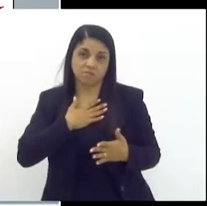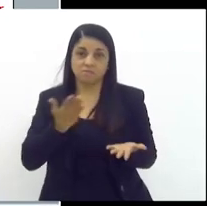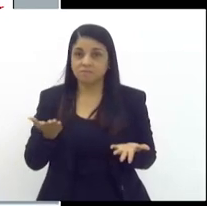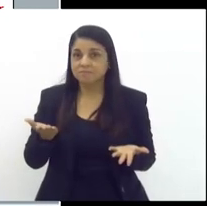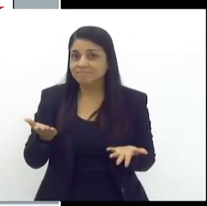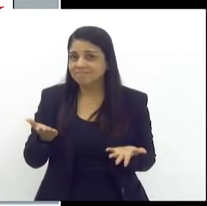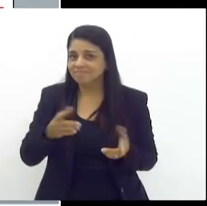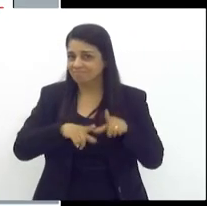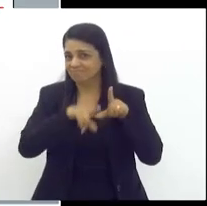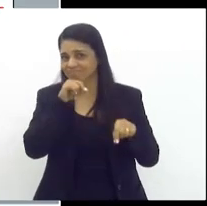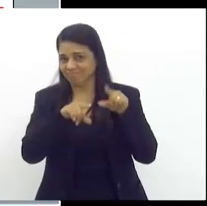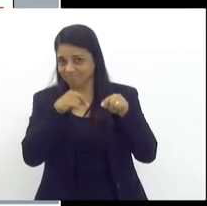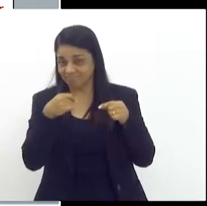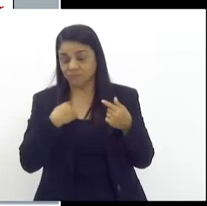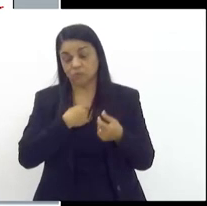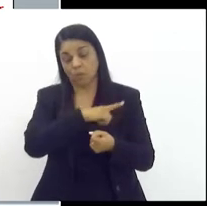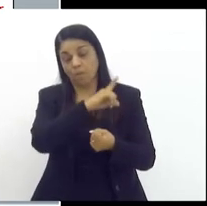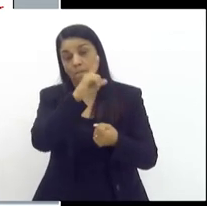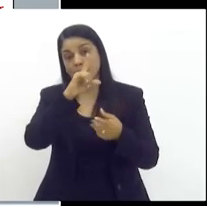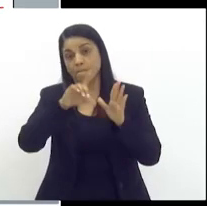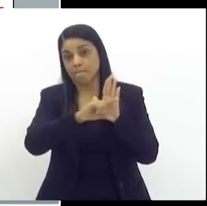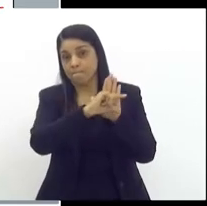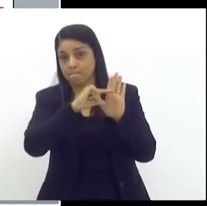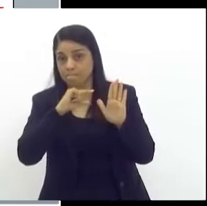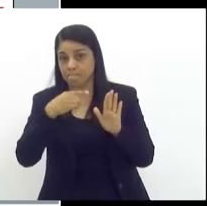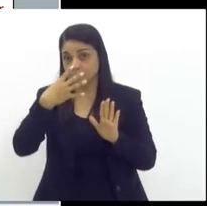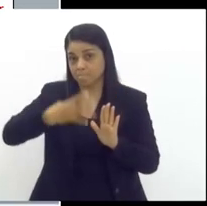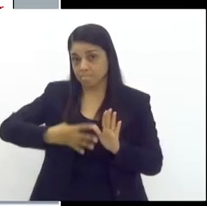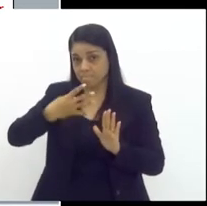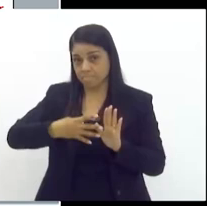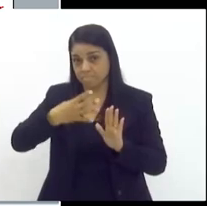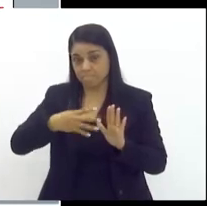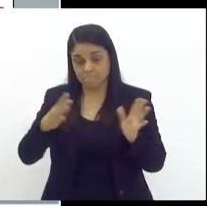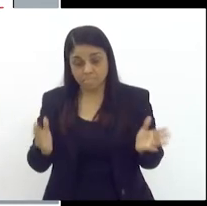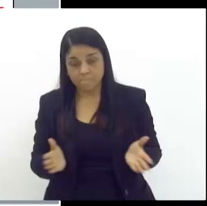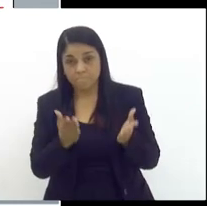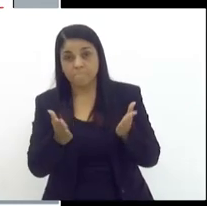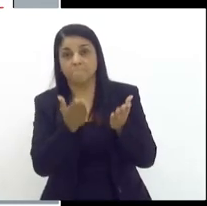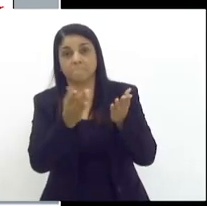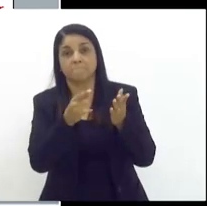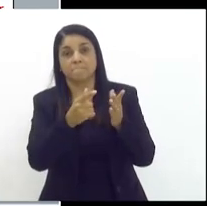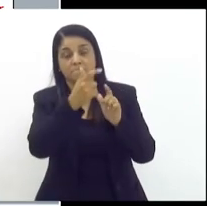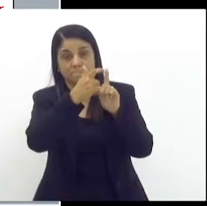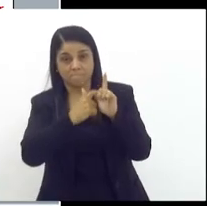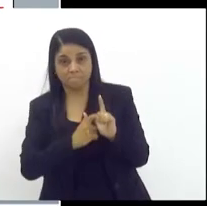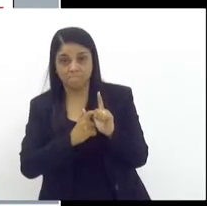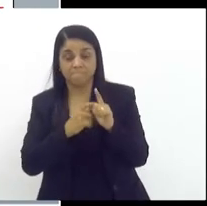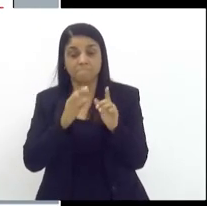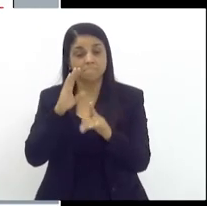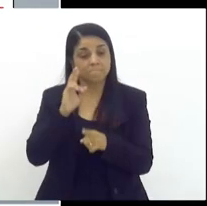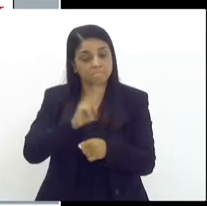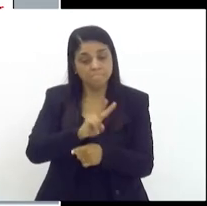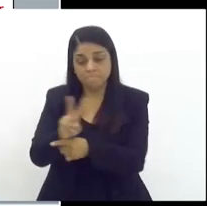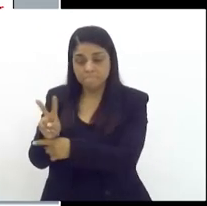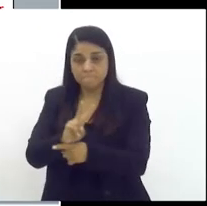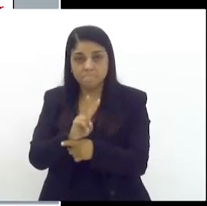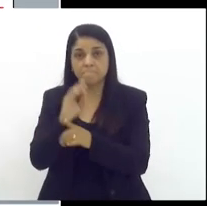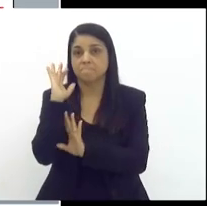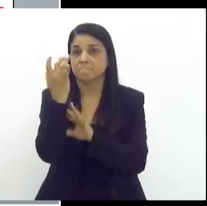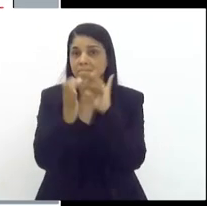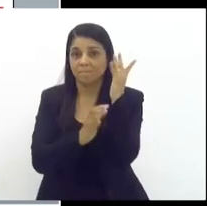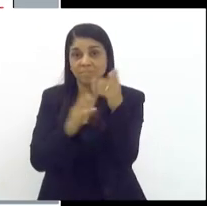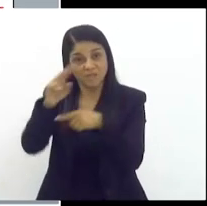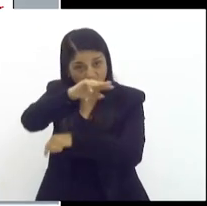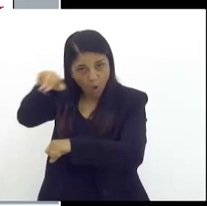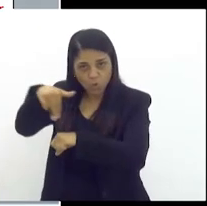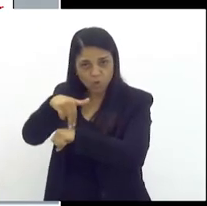Parágrafo 4º com a concessão de sentir o regionais com critérios de preservação do meio ambiente a